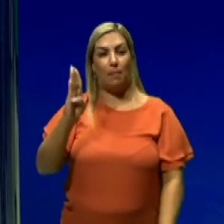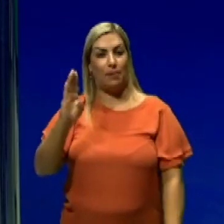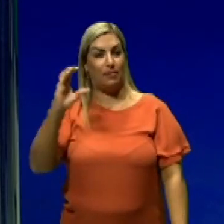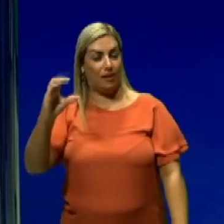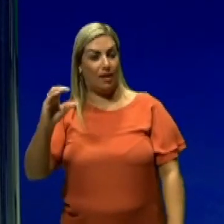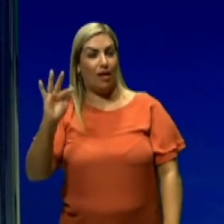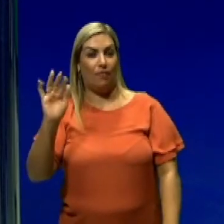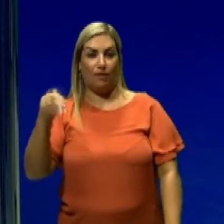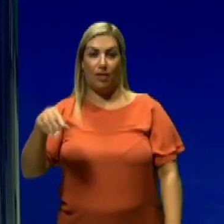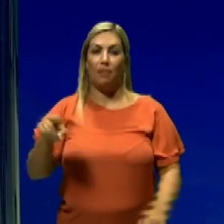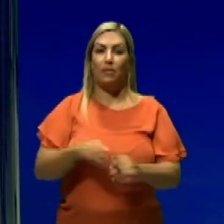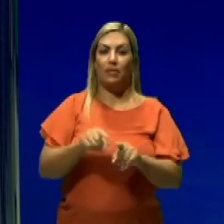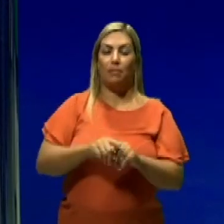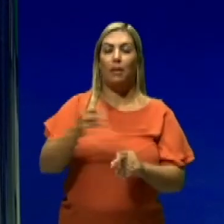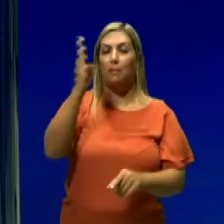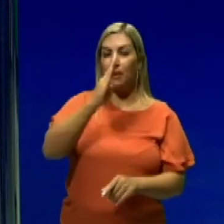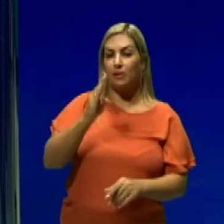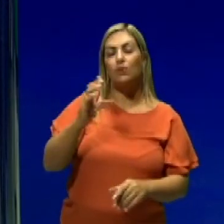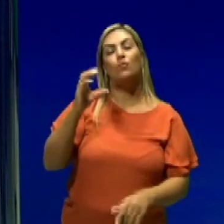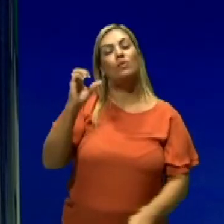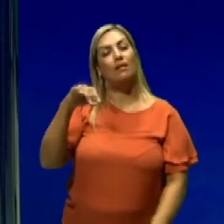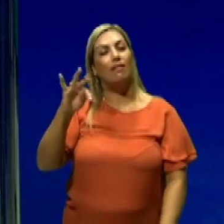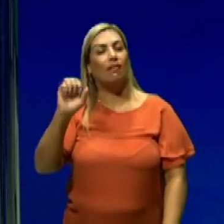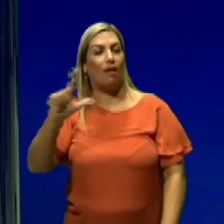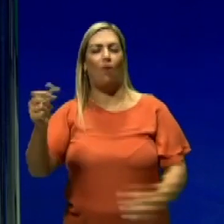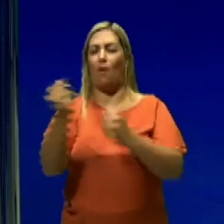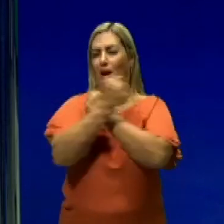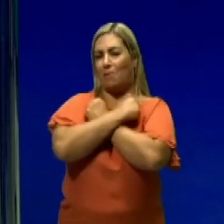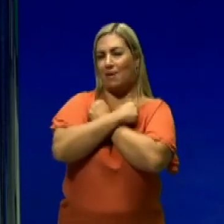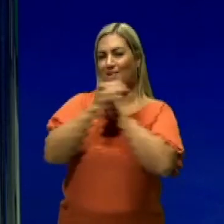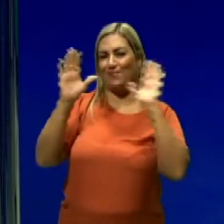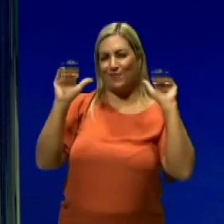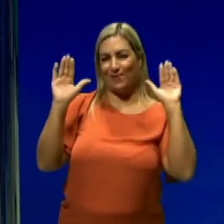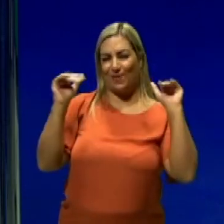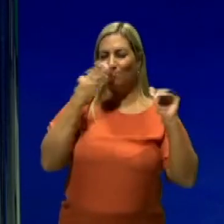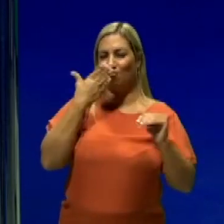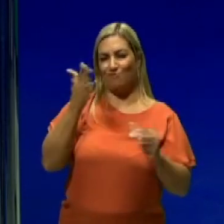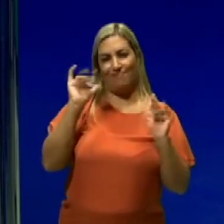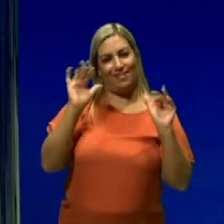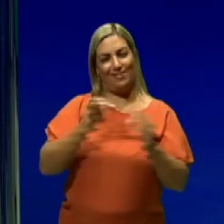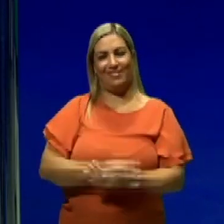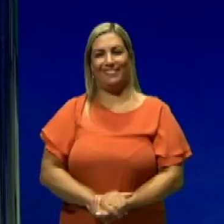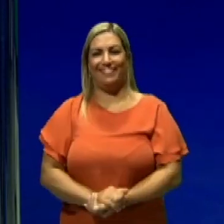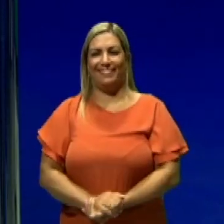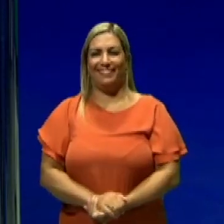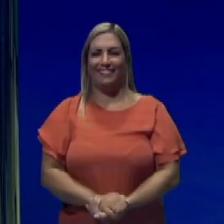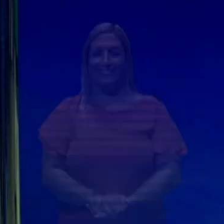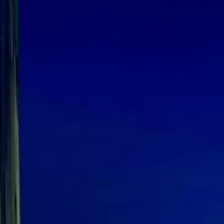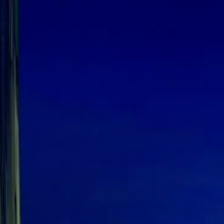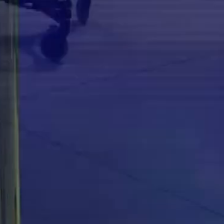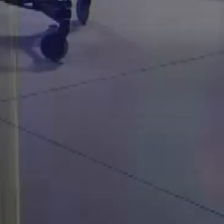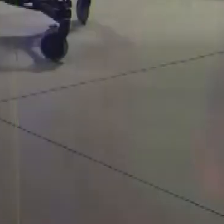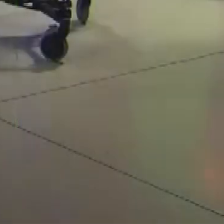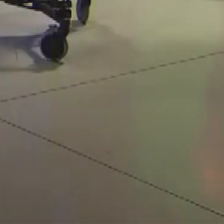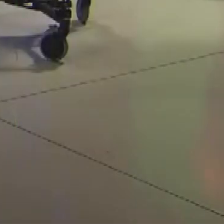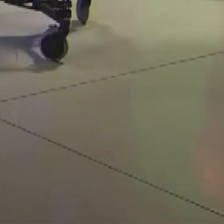rbc fm ea rádio brasil central forte abraço até a próxima fica com deus